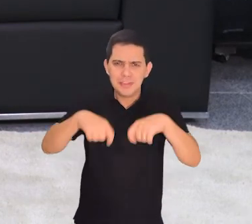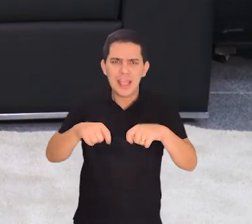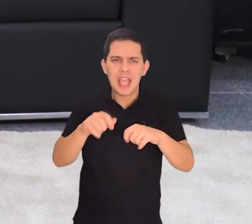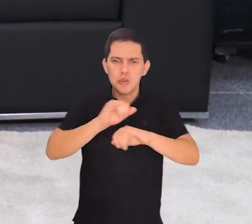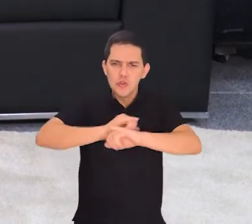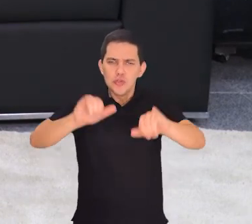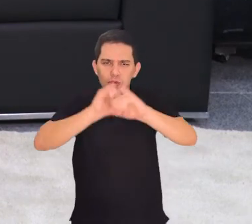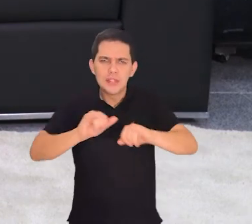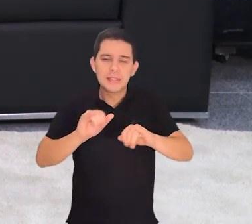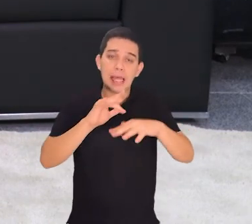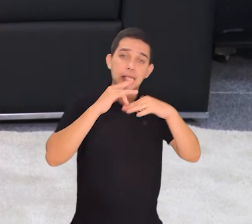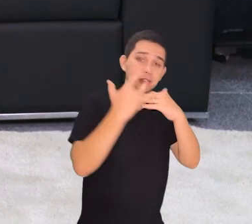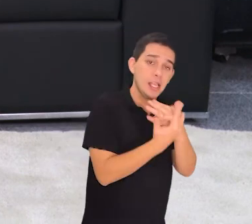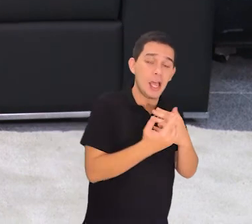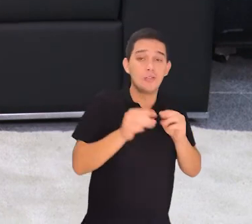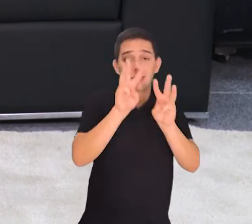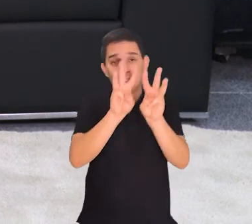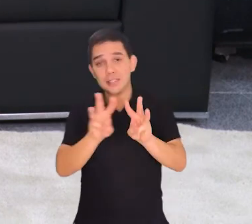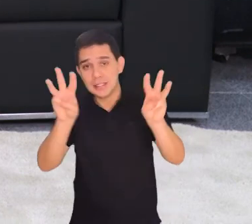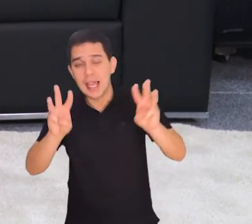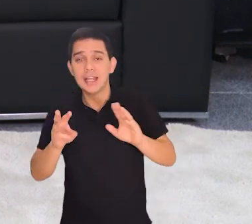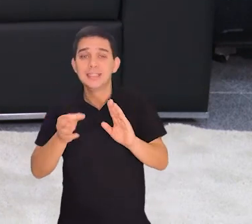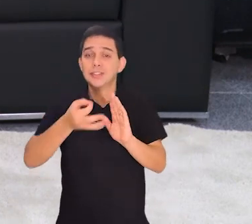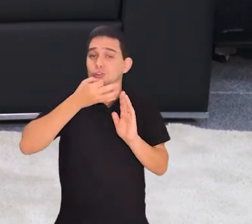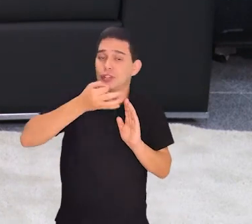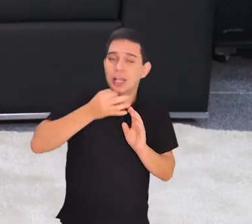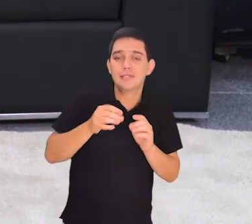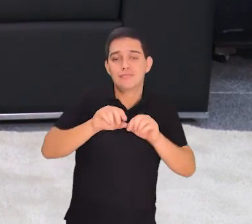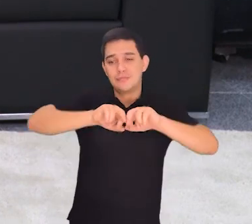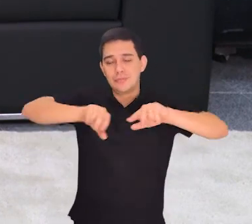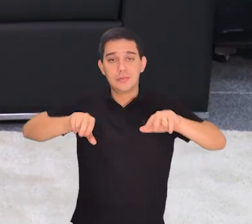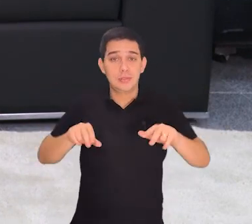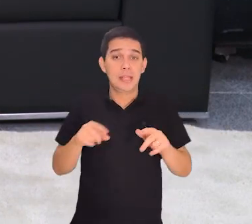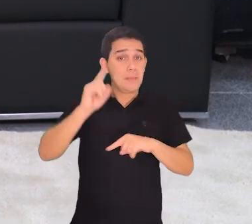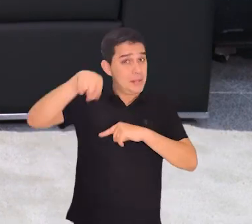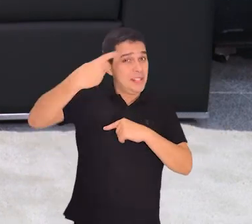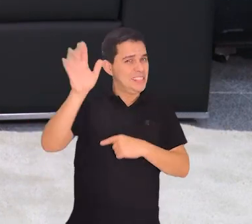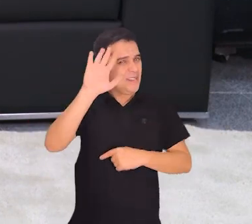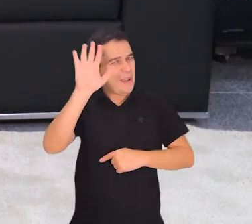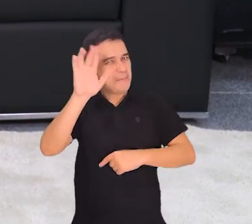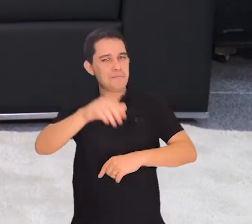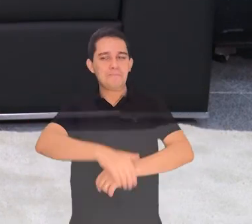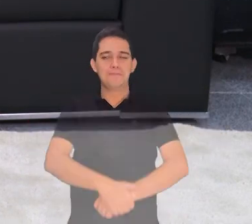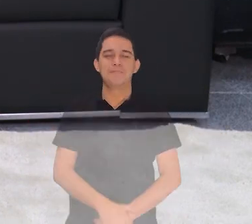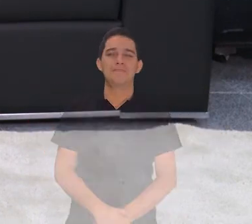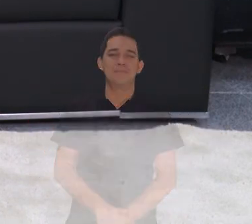Goiás, pelas redes sociais, pelo portal, pela rádio web. Até a próxima semana. Muito obrigada.